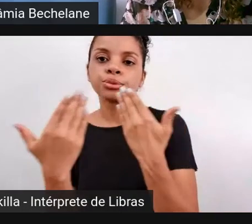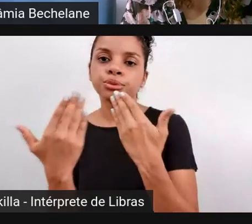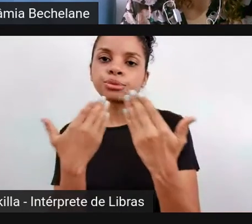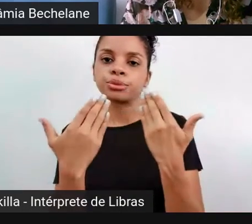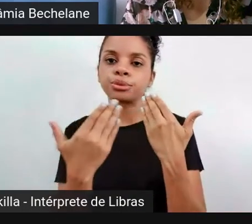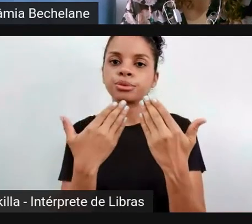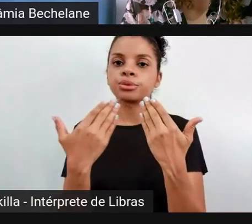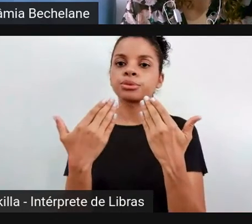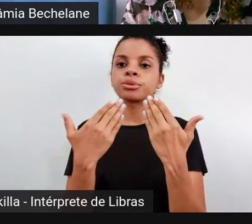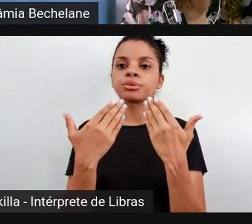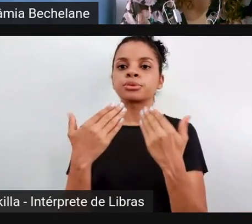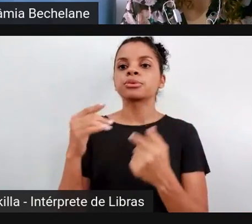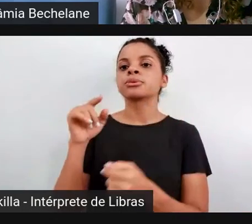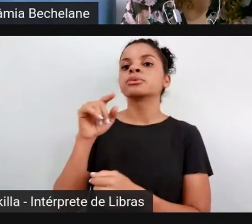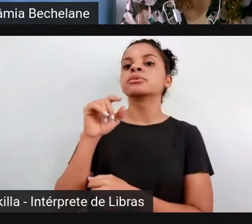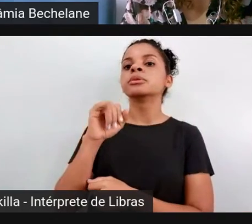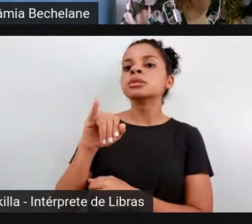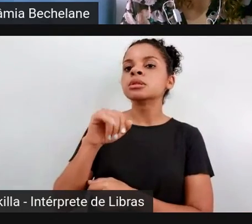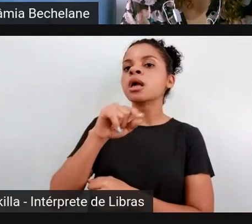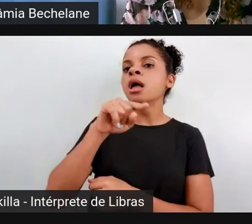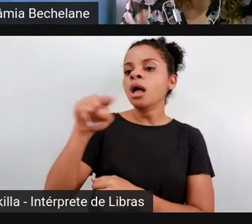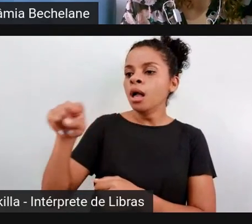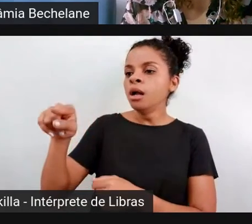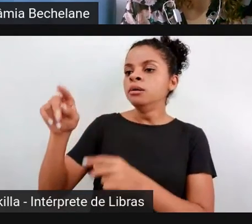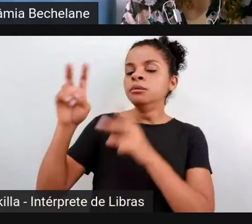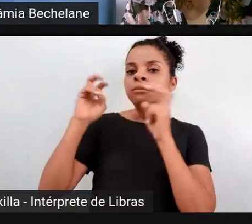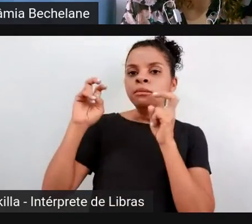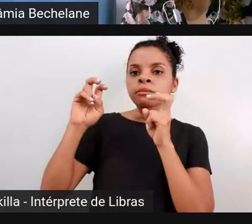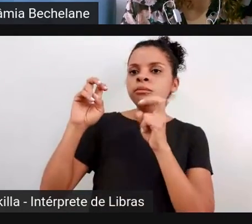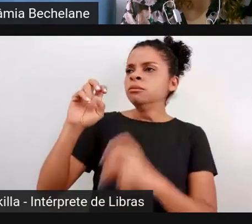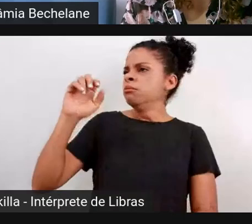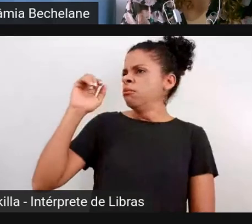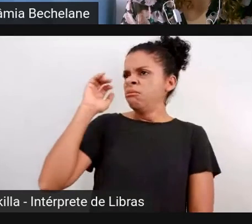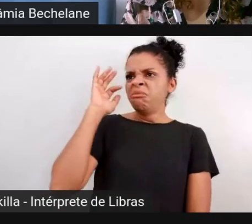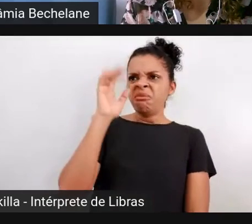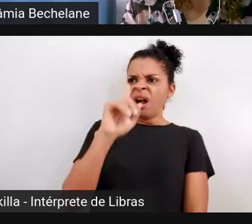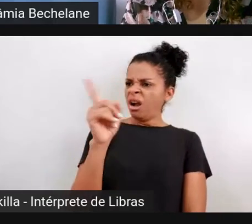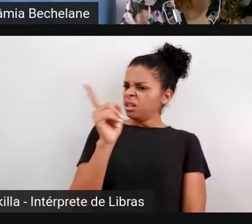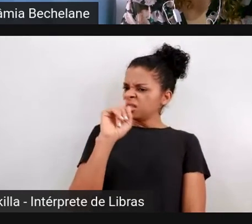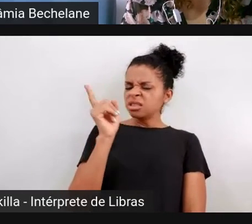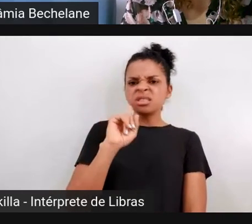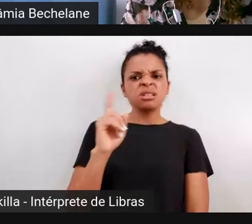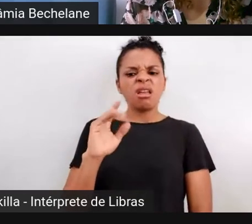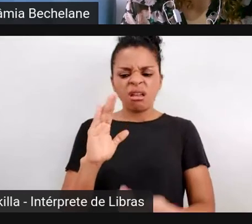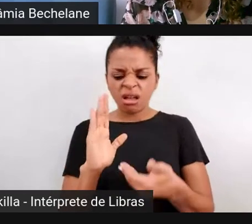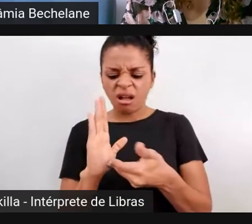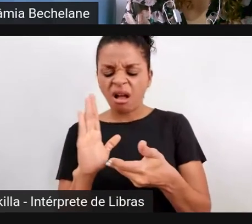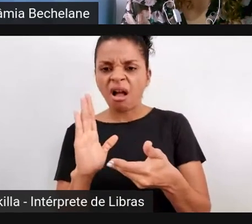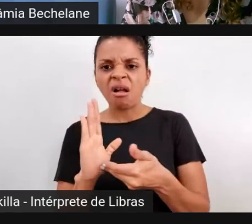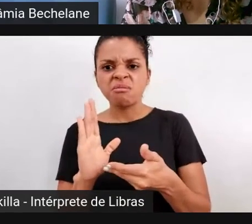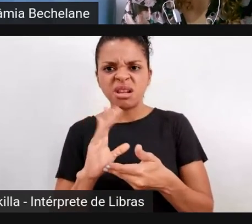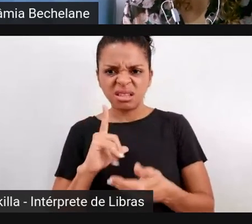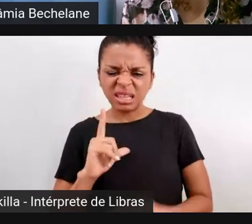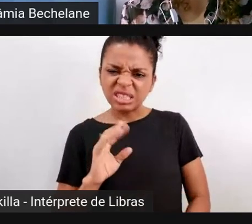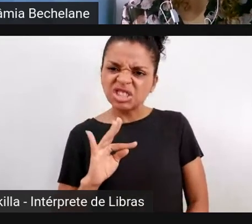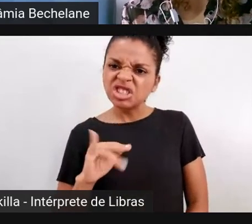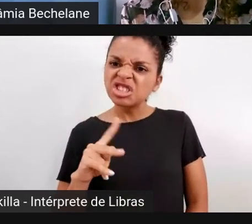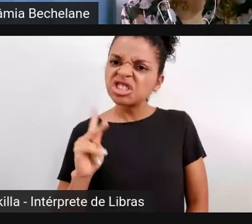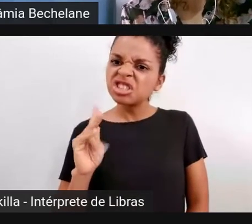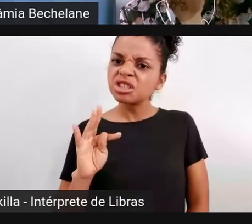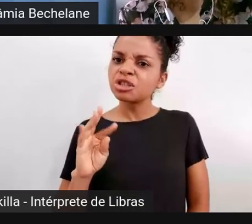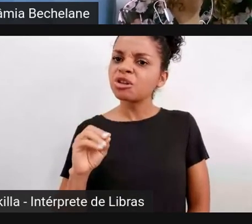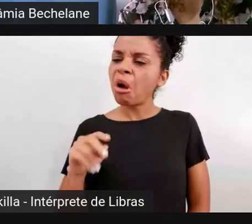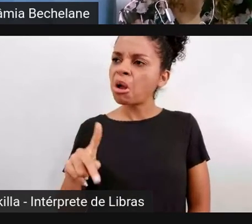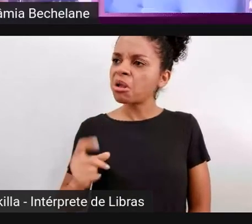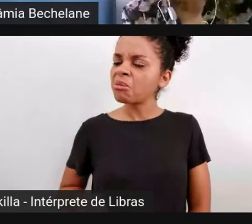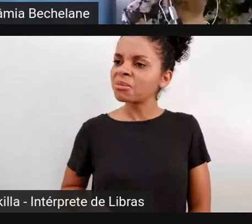gente, nunca imaginei que a Câmara fosse fazer um perfil no TikTok, nunca imaginei que a Câmara fosse publicar esse tipo de coisa. É sair da